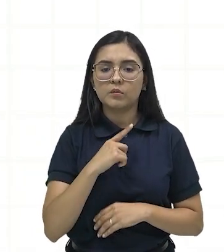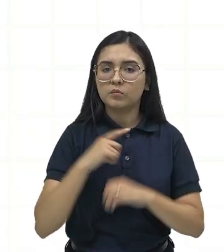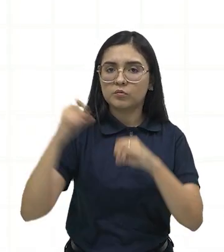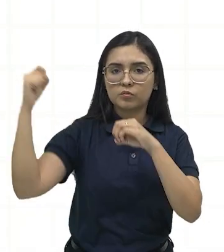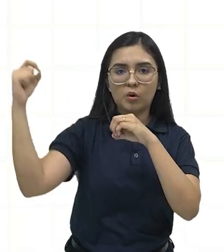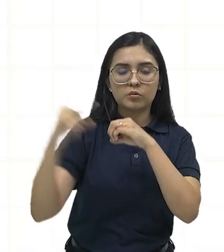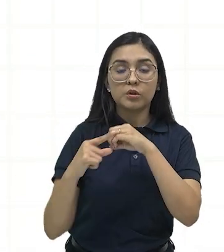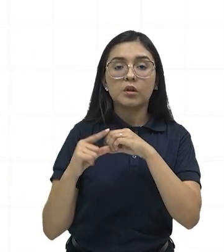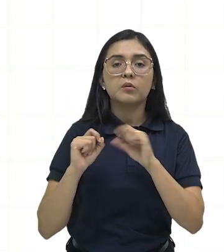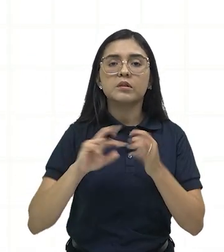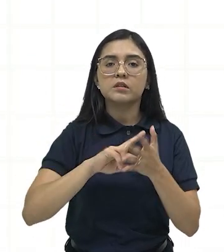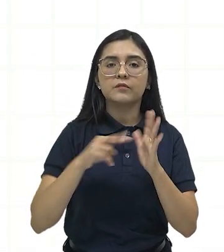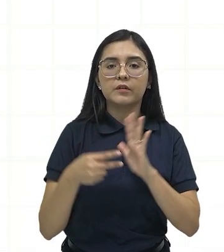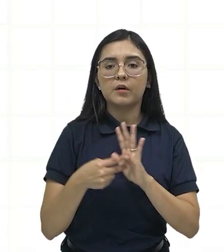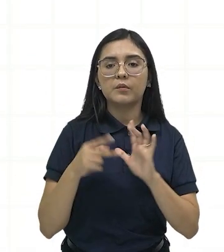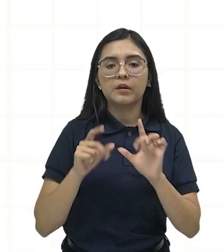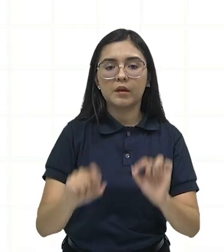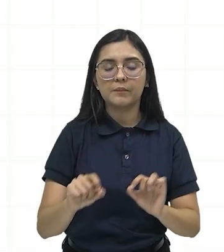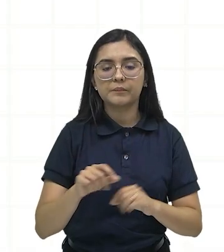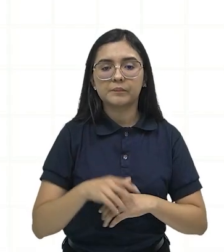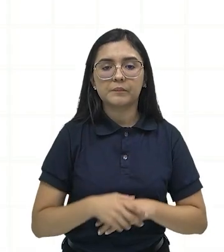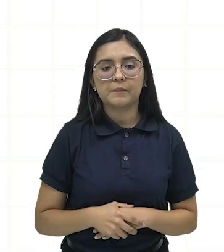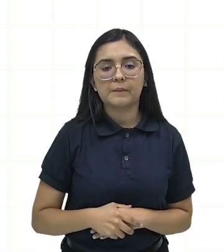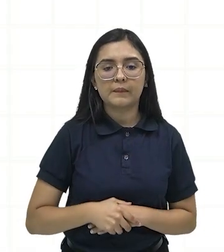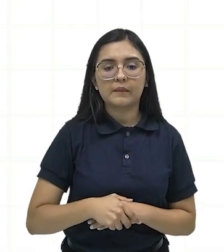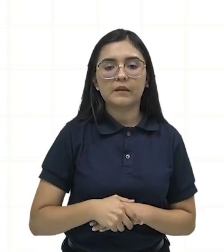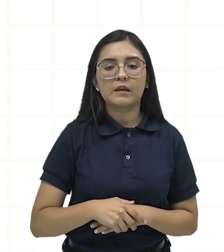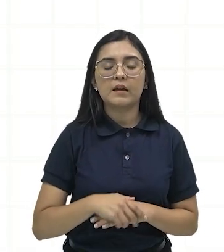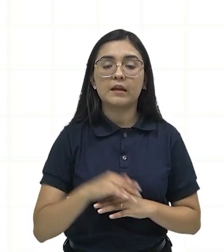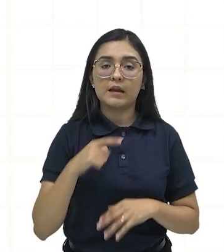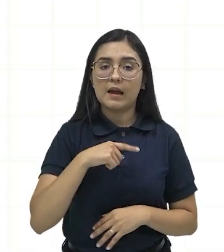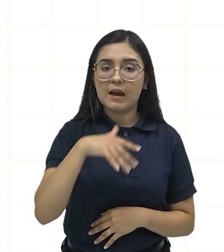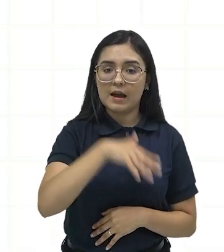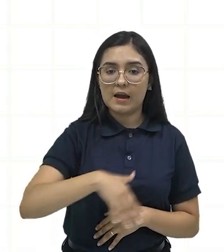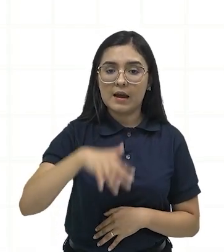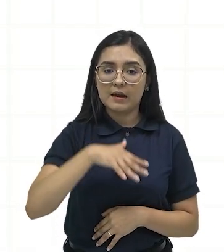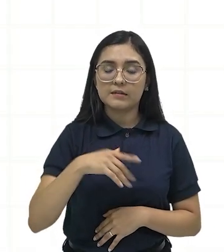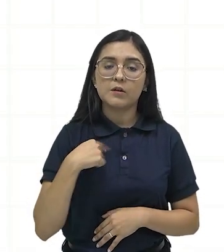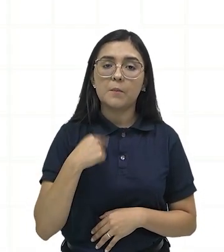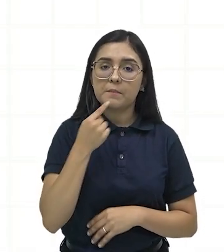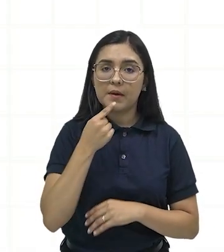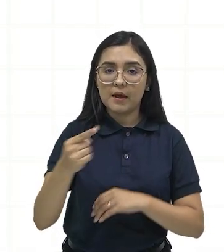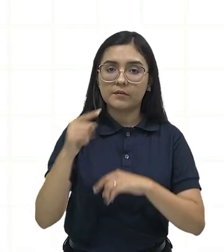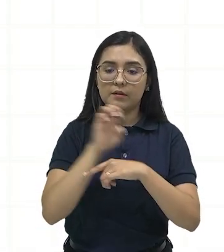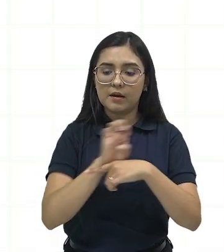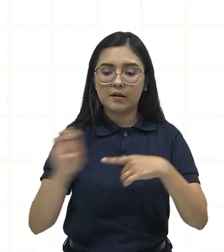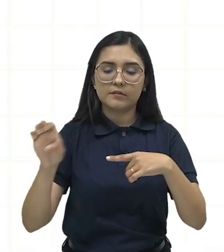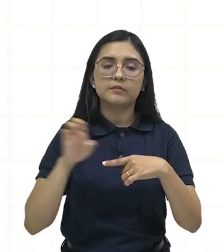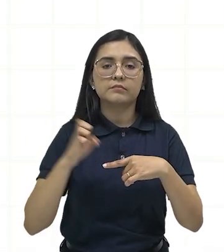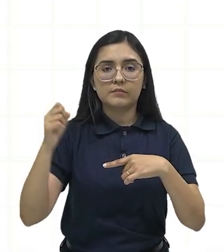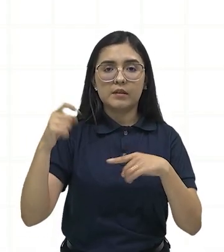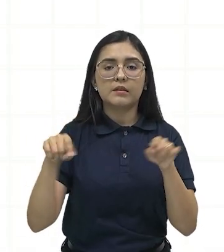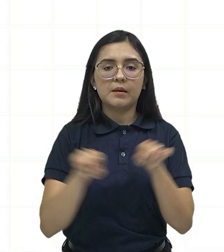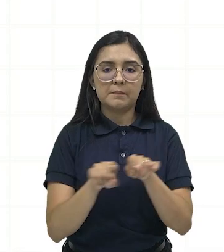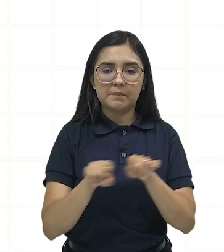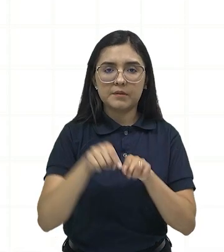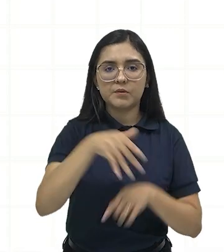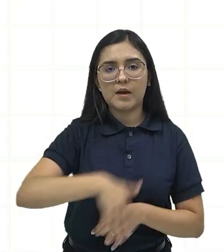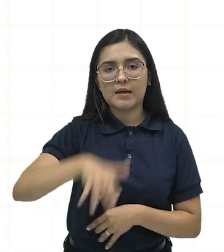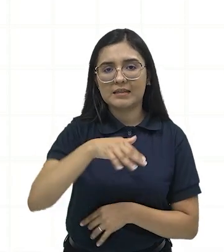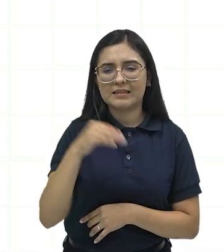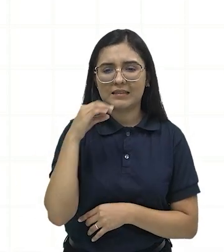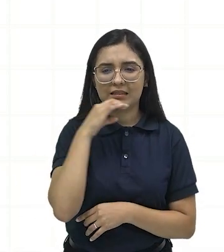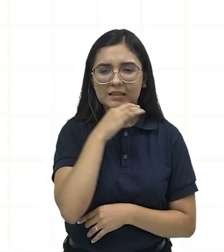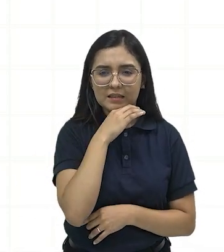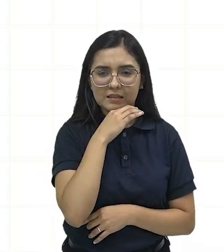perpendicularmente. O que quer dizer que as áreas que estão próximas à linha do Equador são áreas mais quentes, certo? E olha